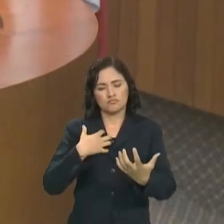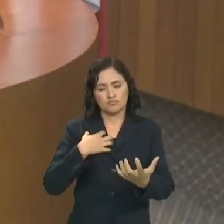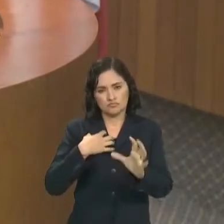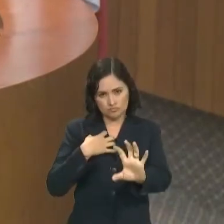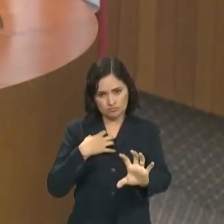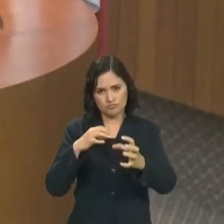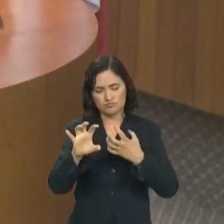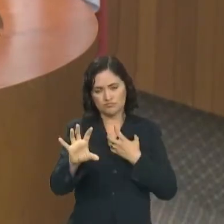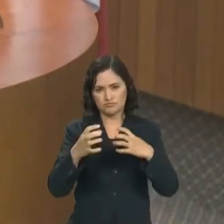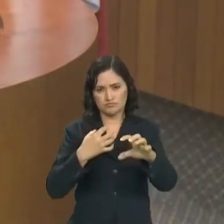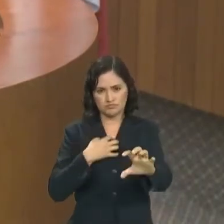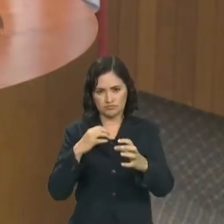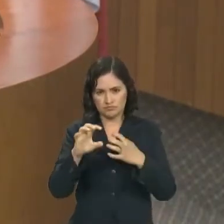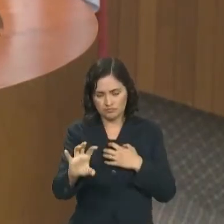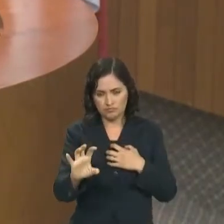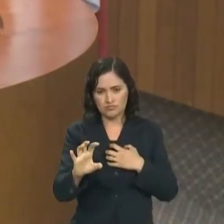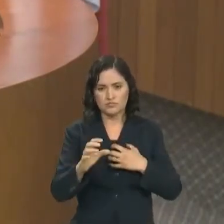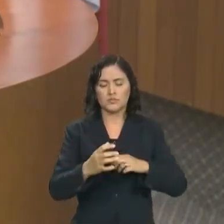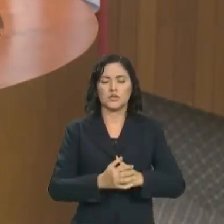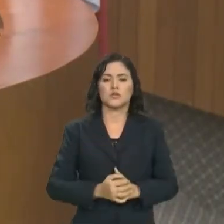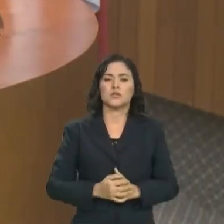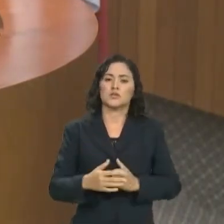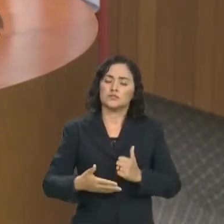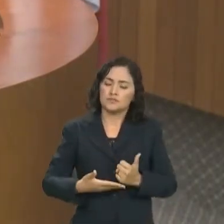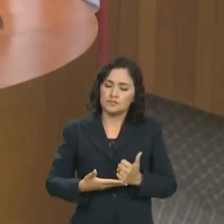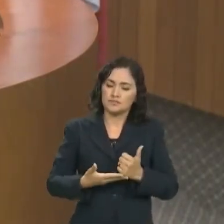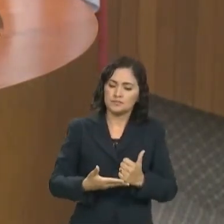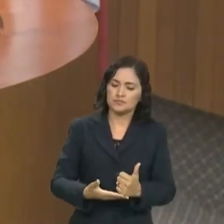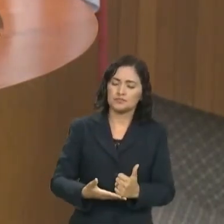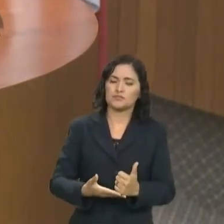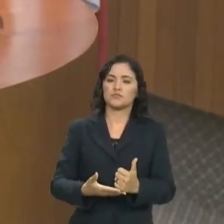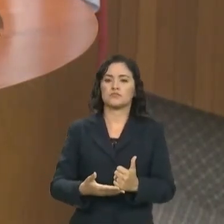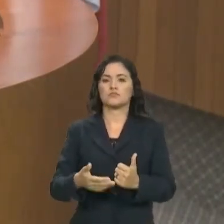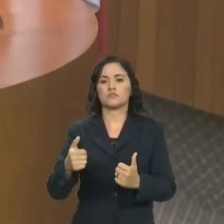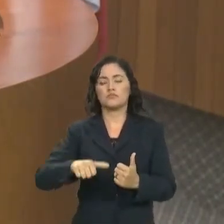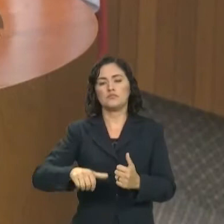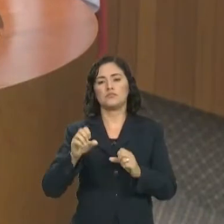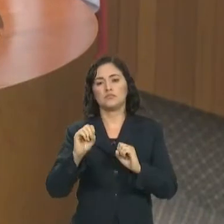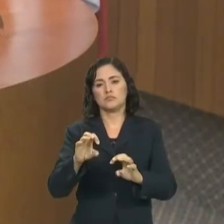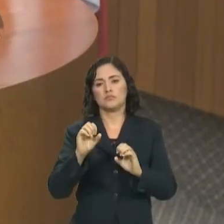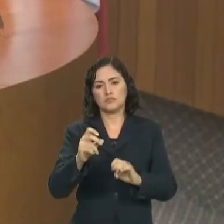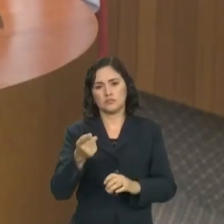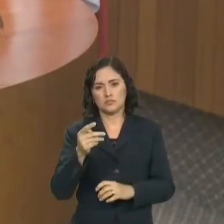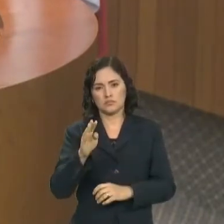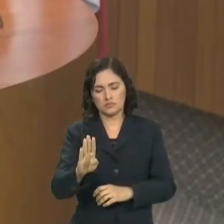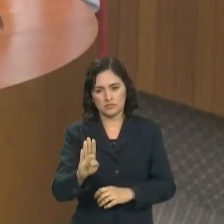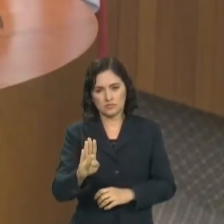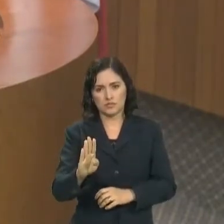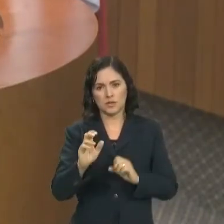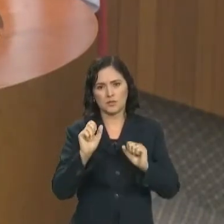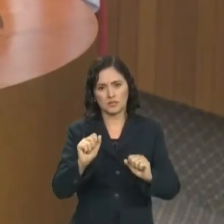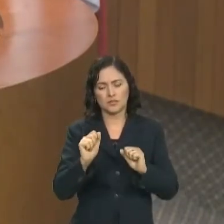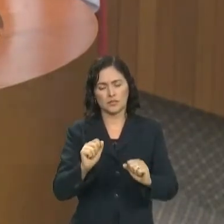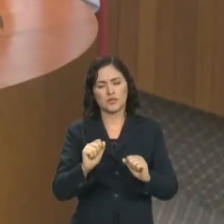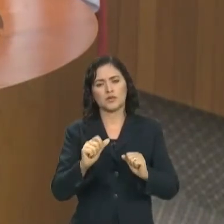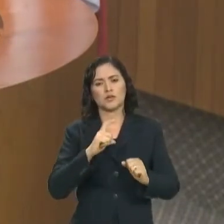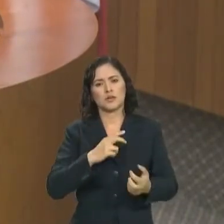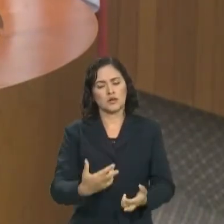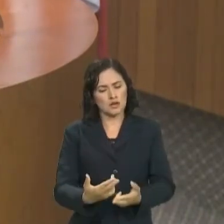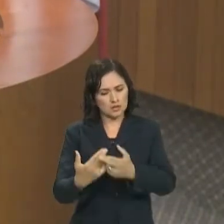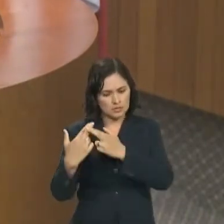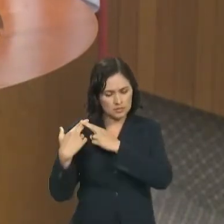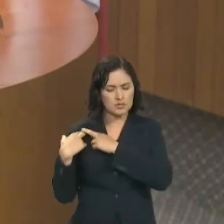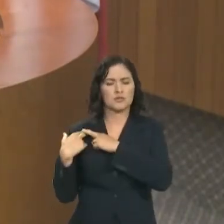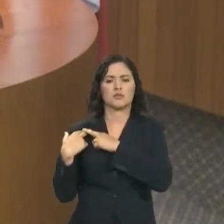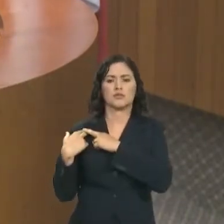seja apurado e para que a educação pública de Monção seja tratada com a devida responsabilidade e